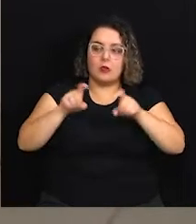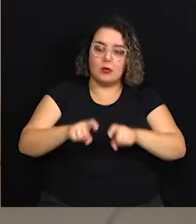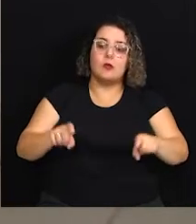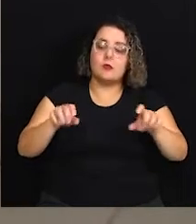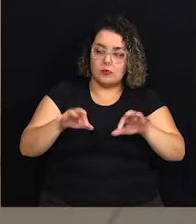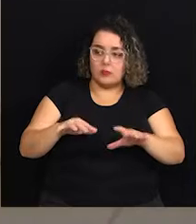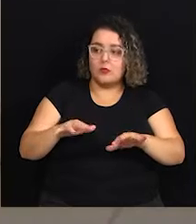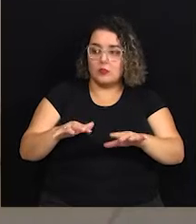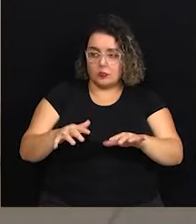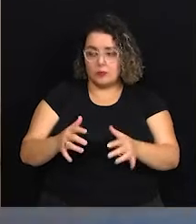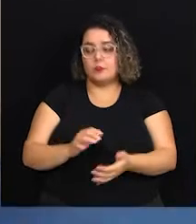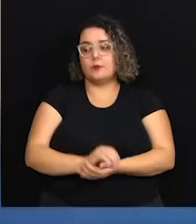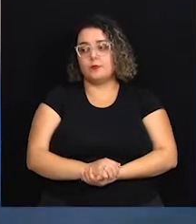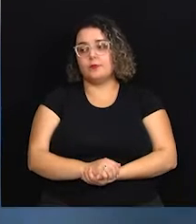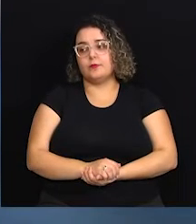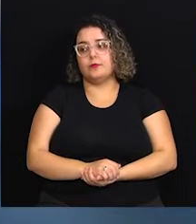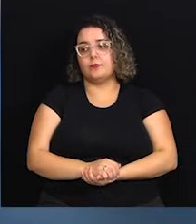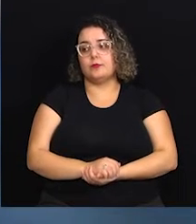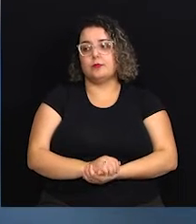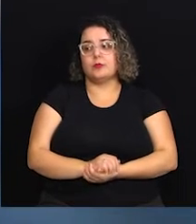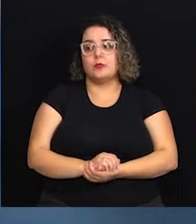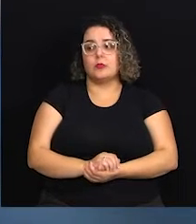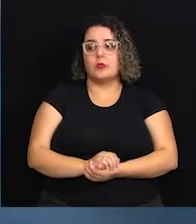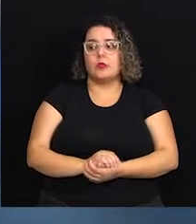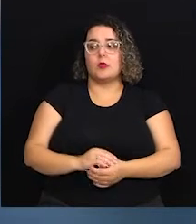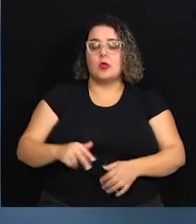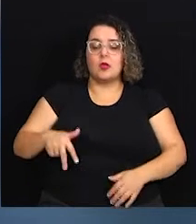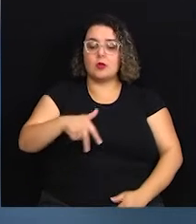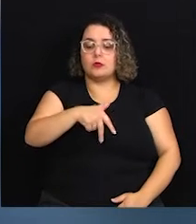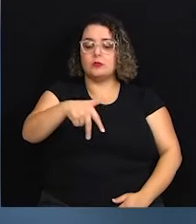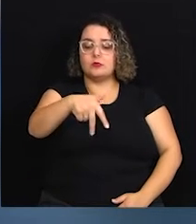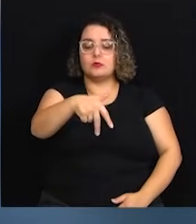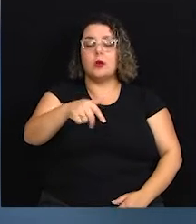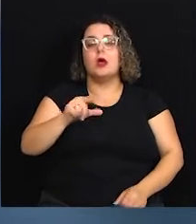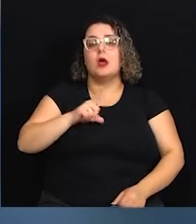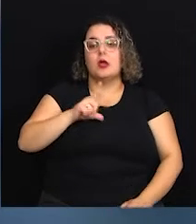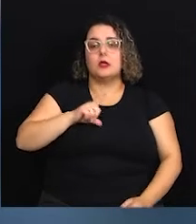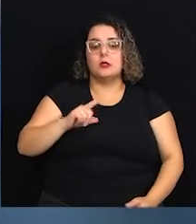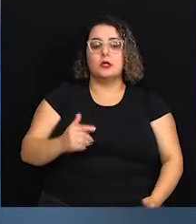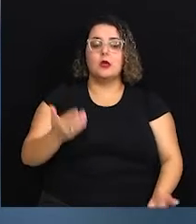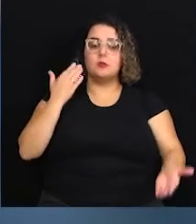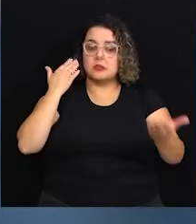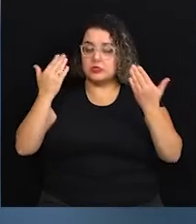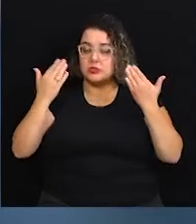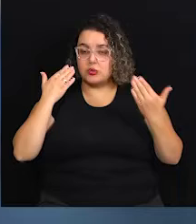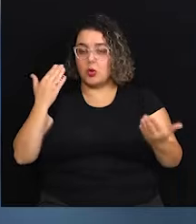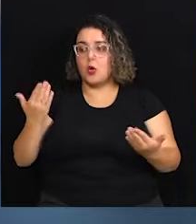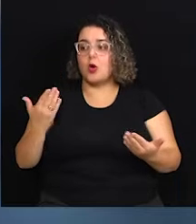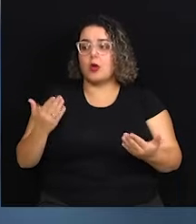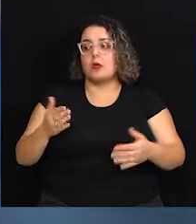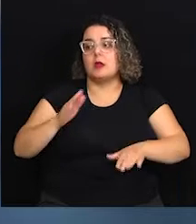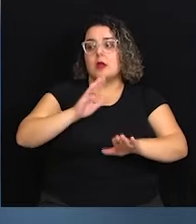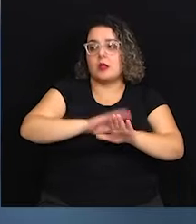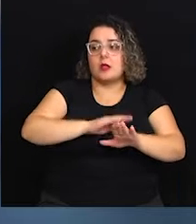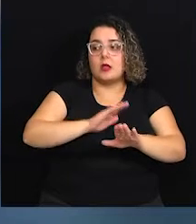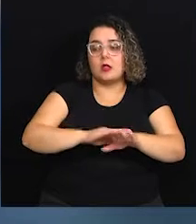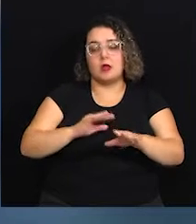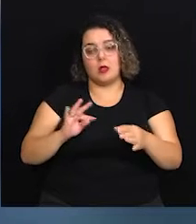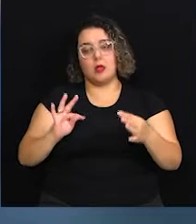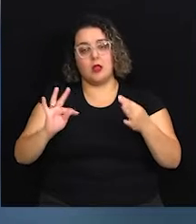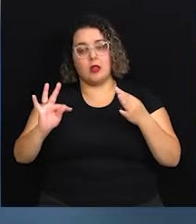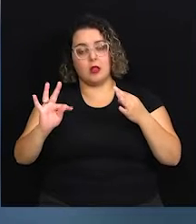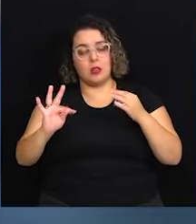informática, a gente tem a locomoção, a gente tem a psicóloga, a gente tem a atividade da